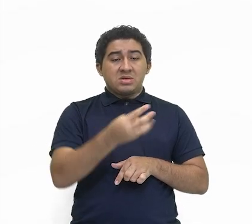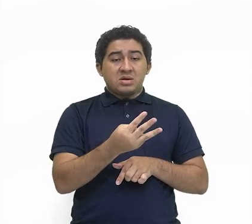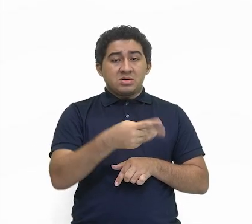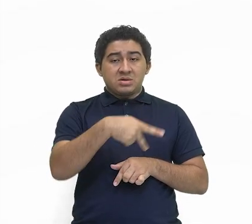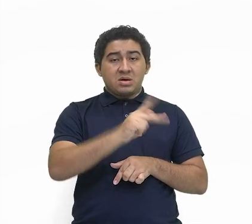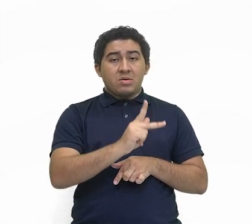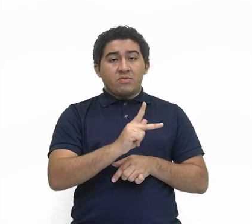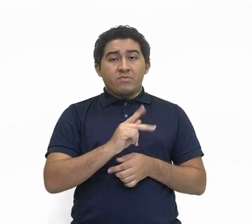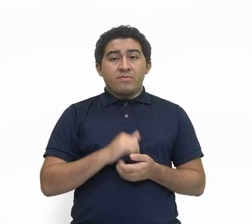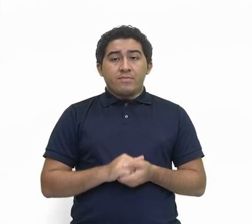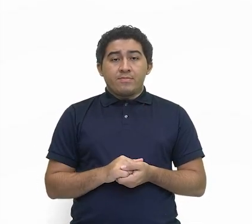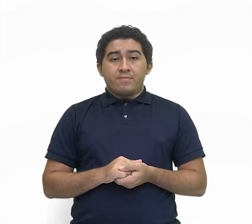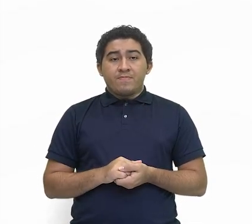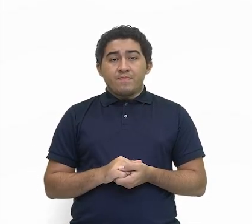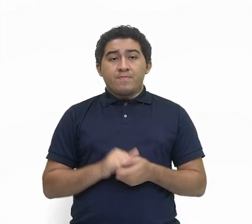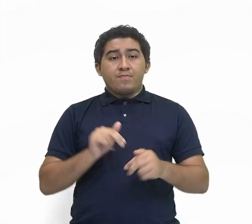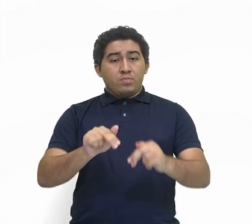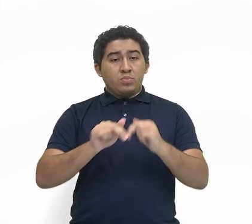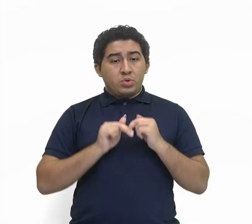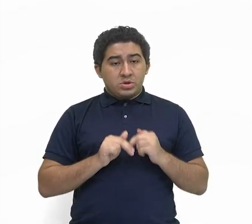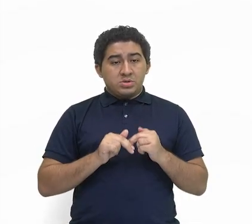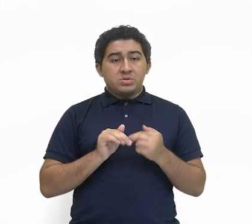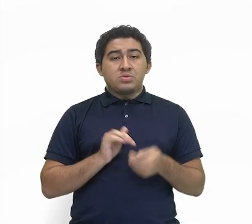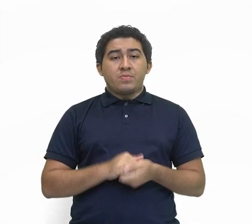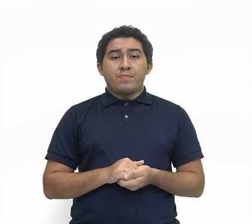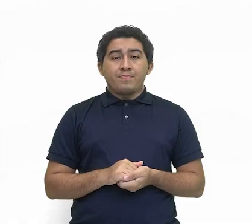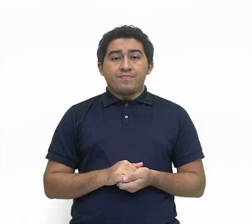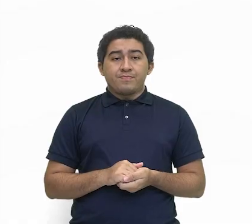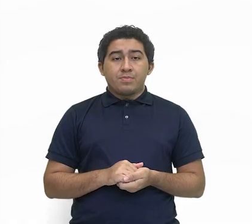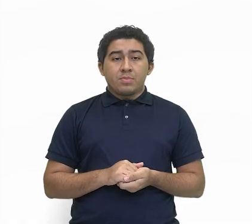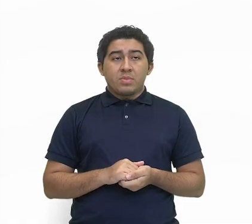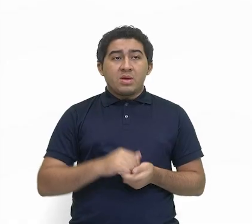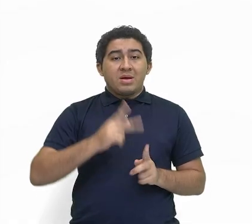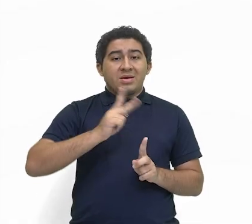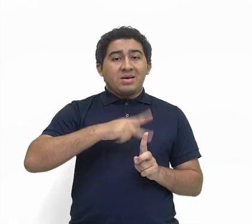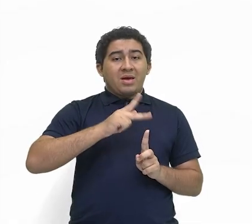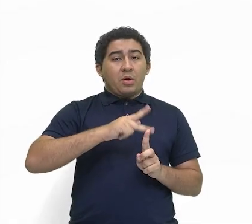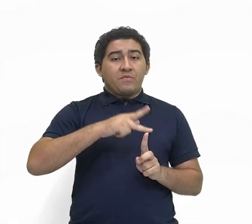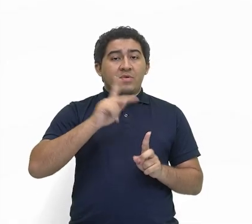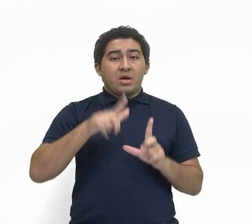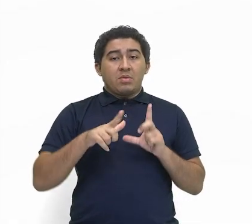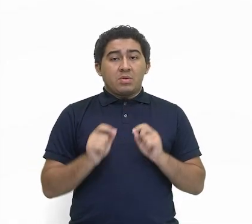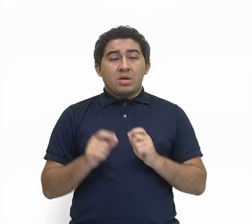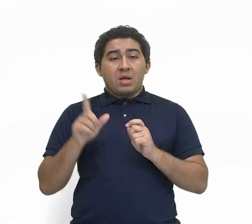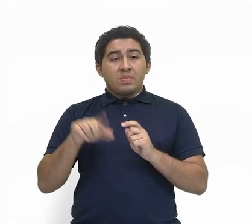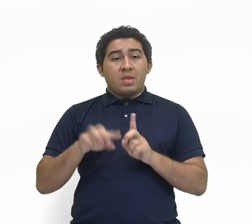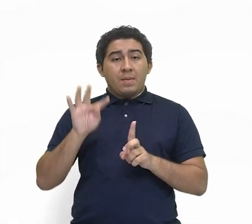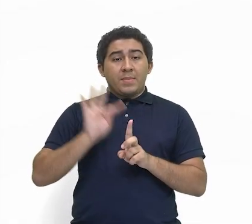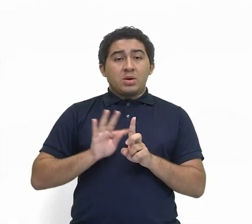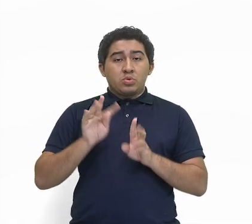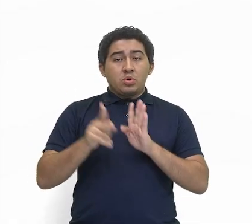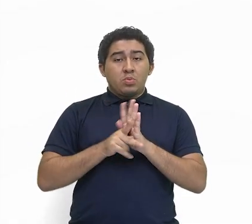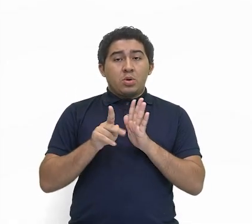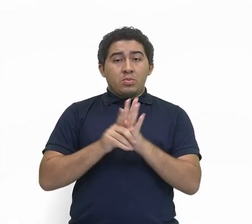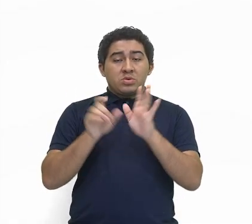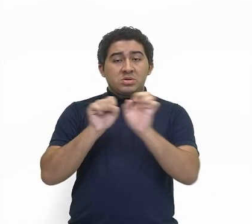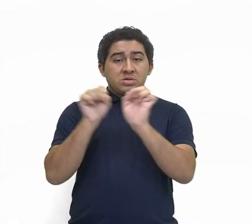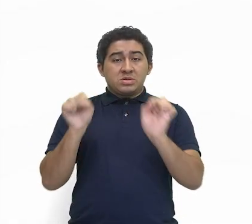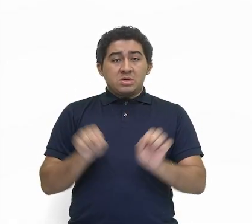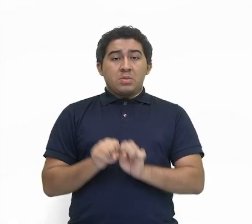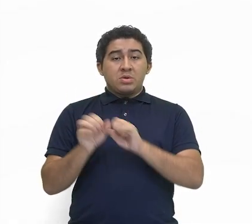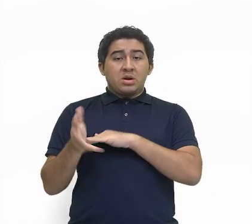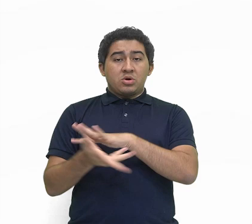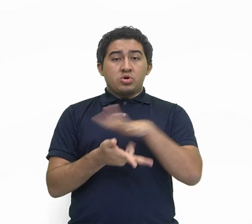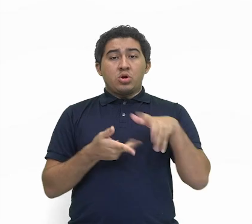373 Kelvin. Dessa forma, pessoal, a escala Kelvin é a escala de temperatura adotada pelo Sistema Internacional de